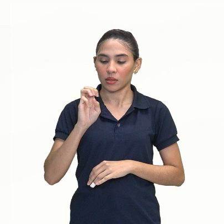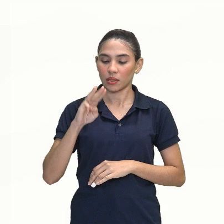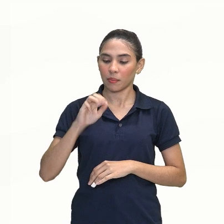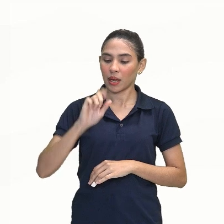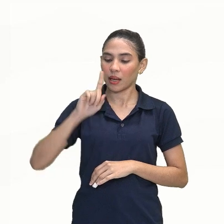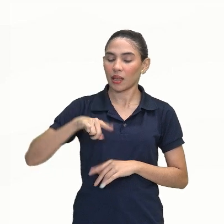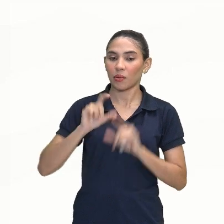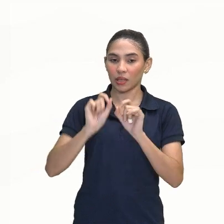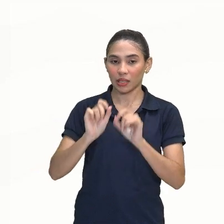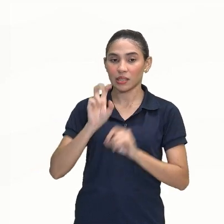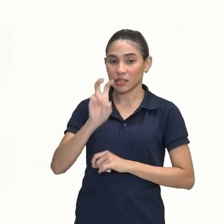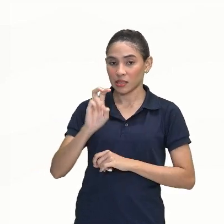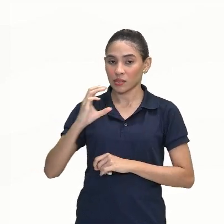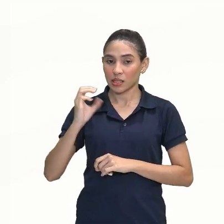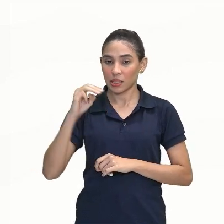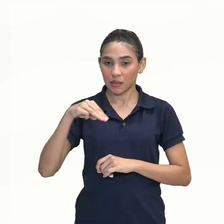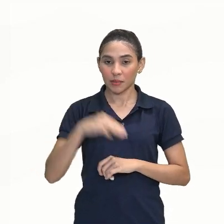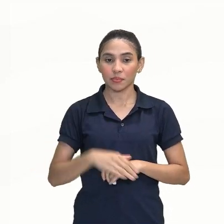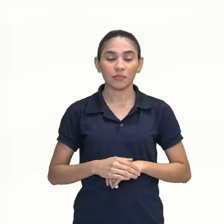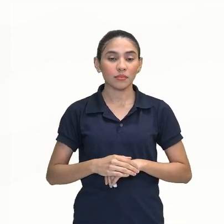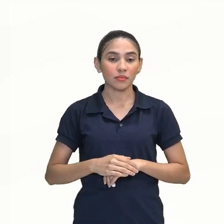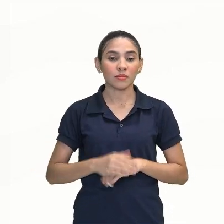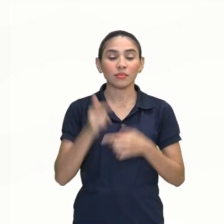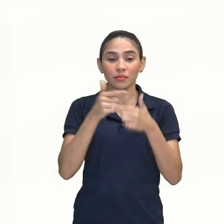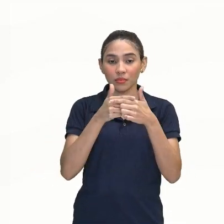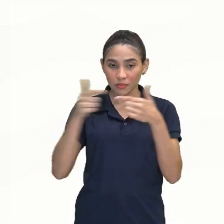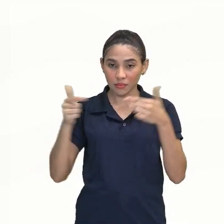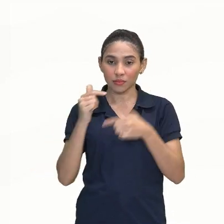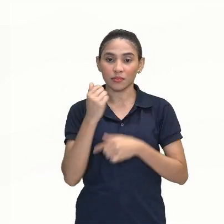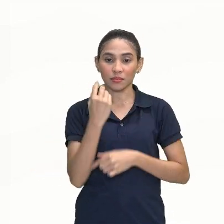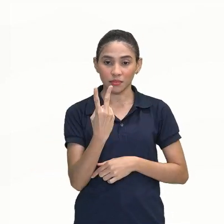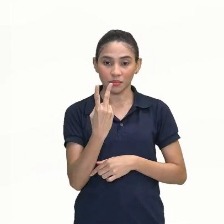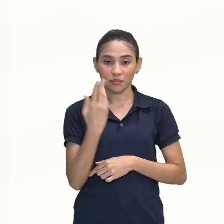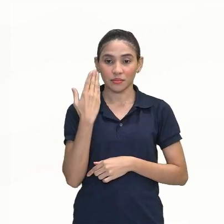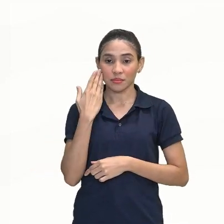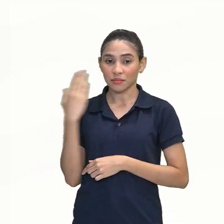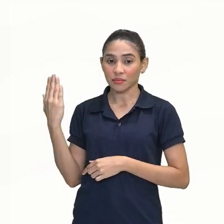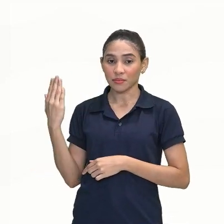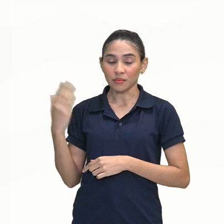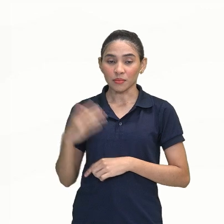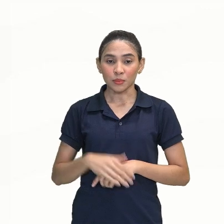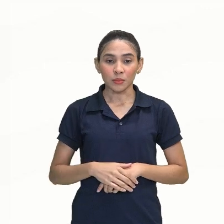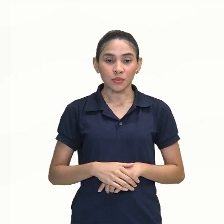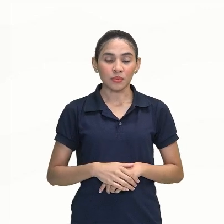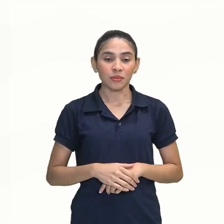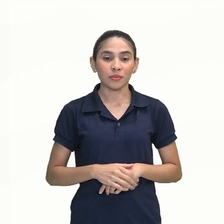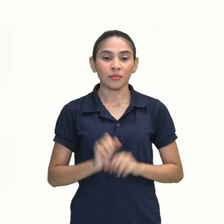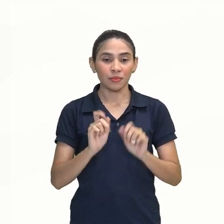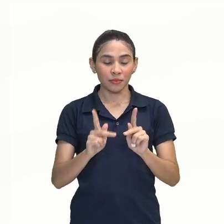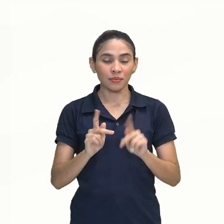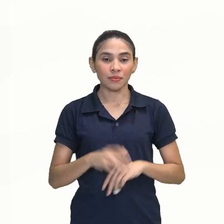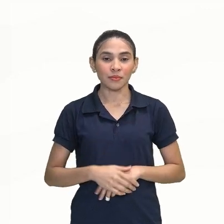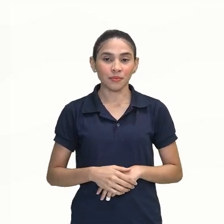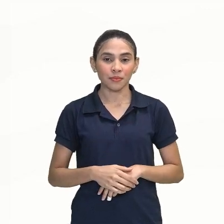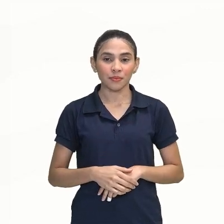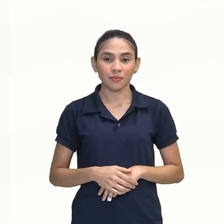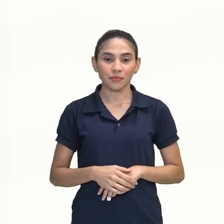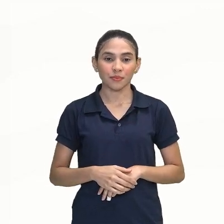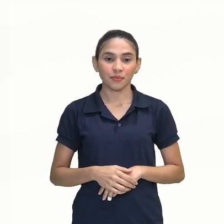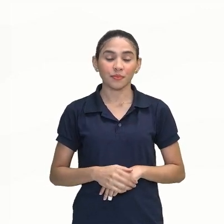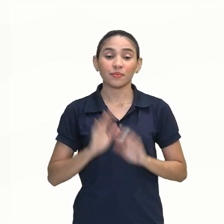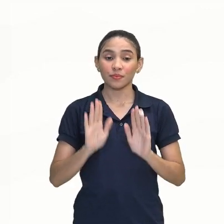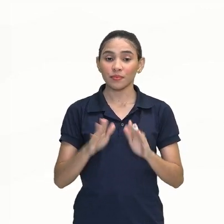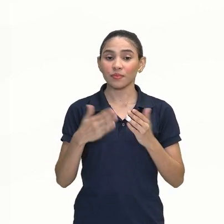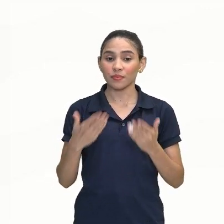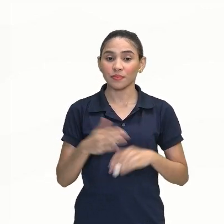é 5 centímetros. Isso aqui eu vou dividir por 2. Tá bom?